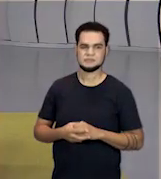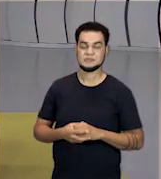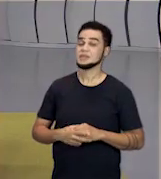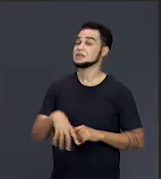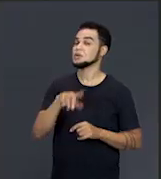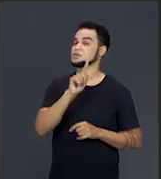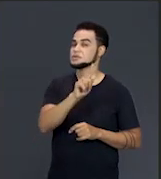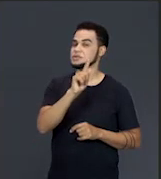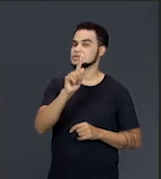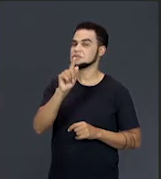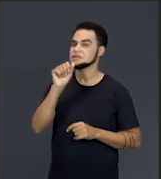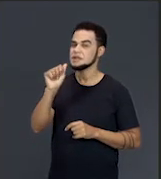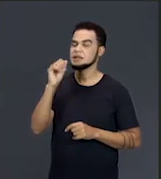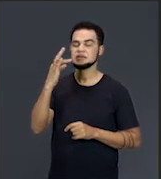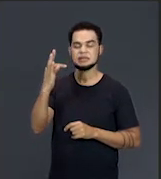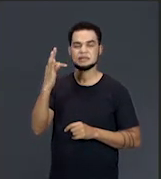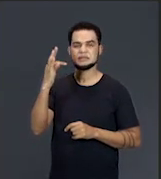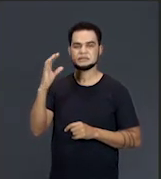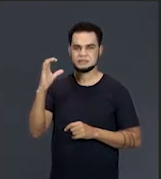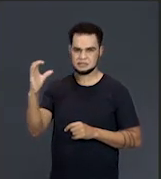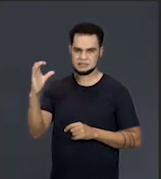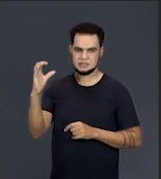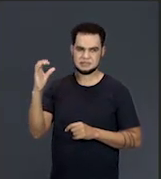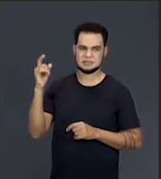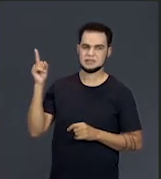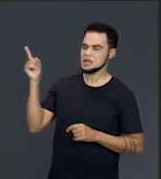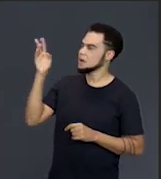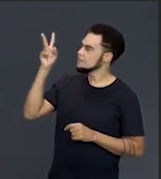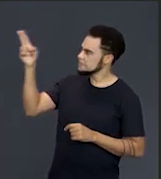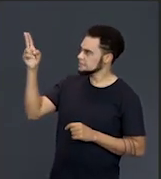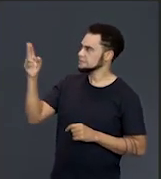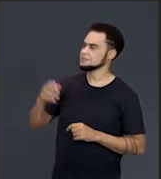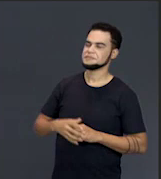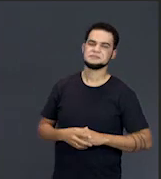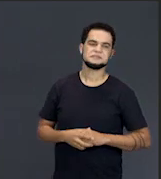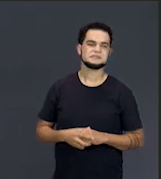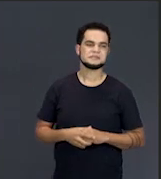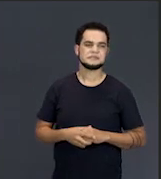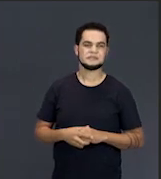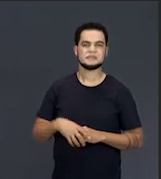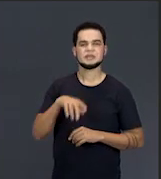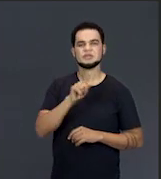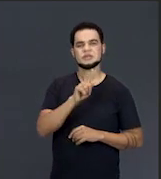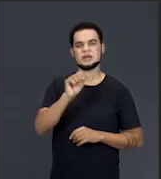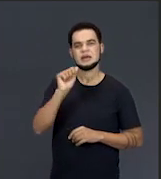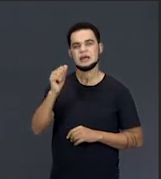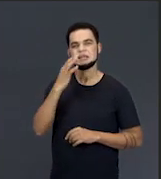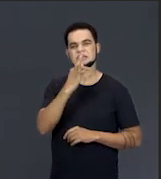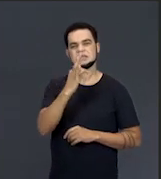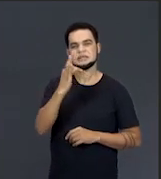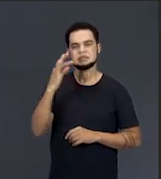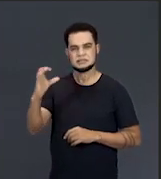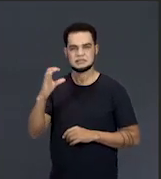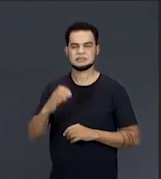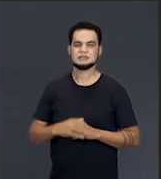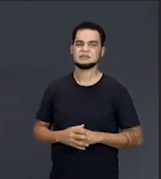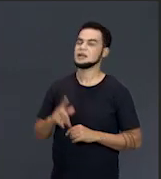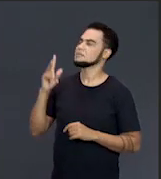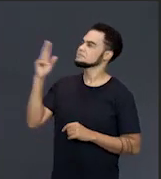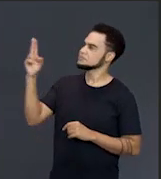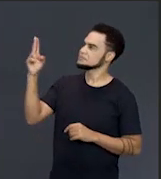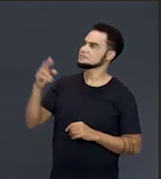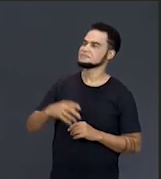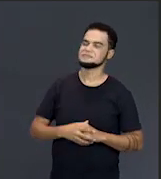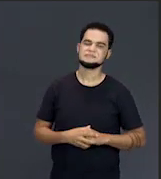G, G, A, T, C, C. Então, ela aqui, ó, corta aqui. G, A, A, T, T, C. Então, ela corta